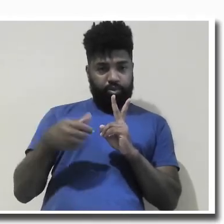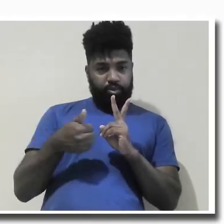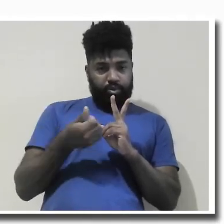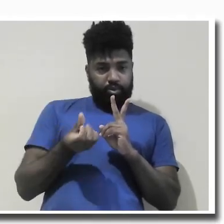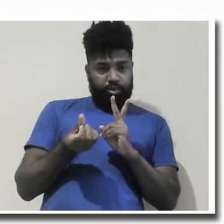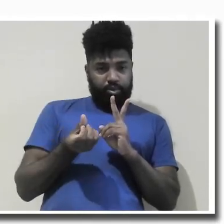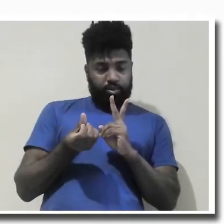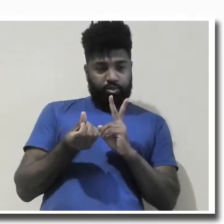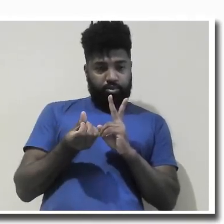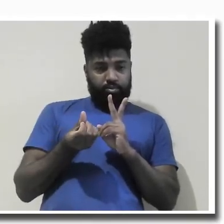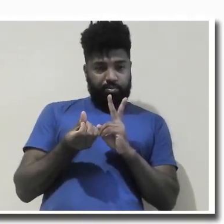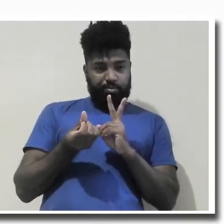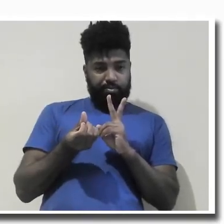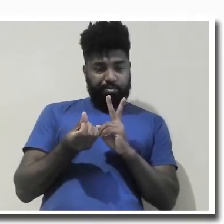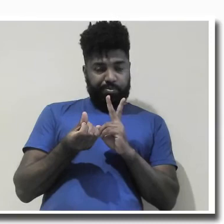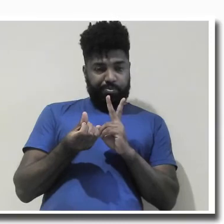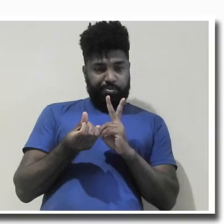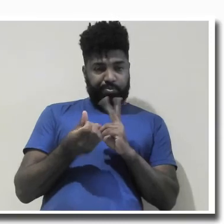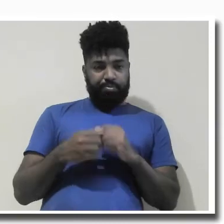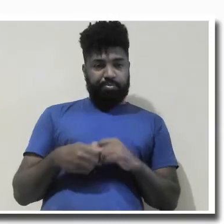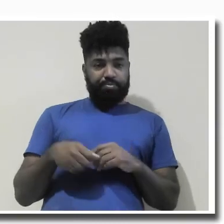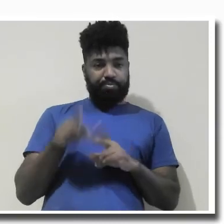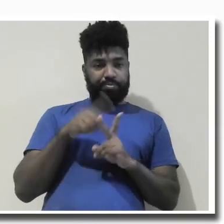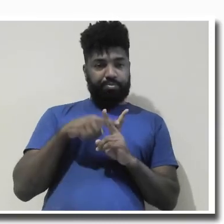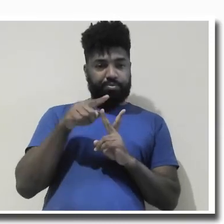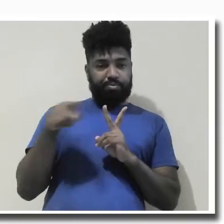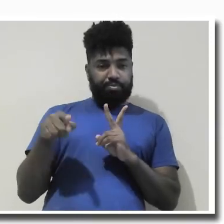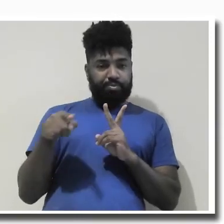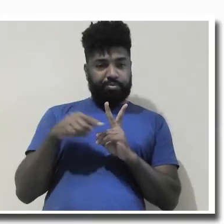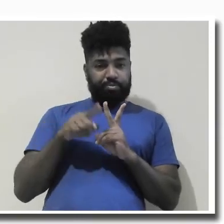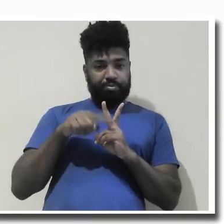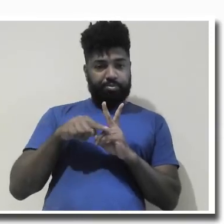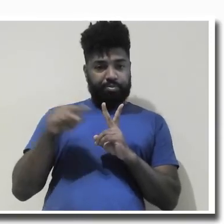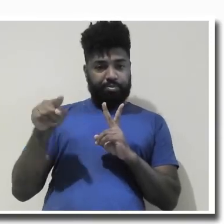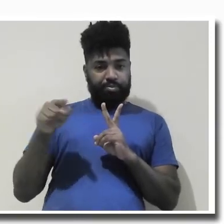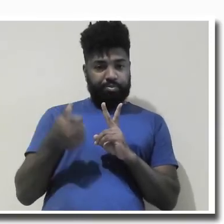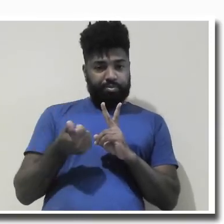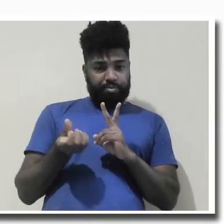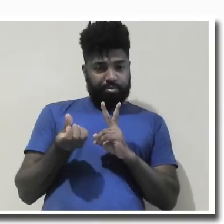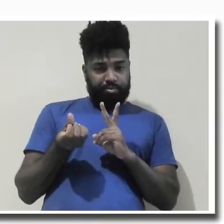16. A raiz quadrada de 16